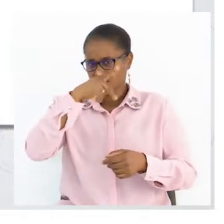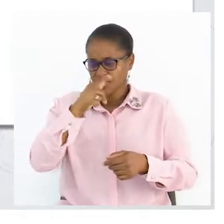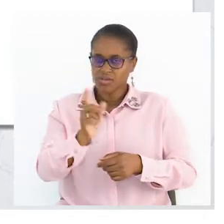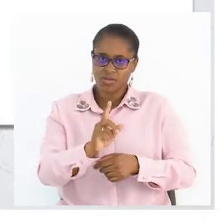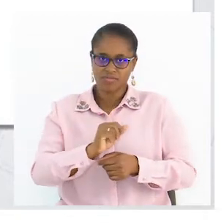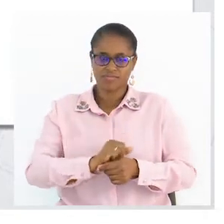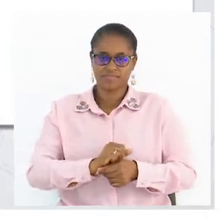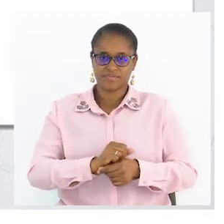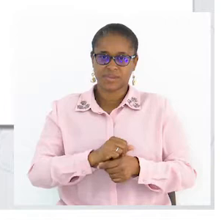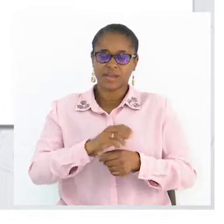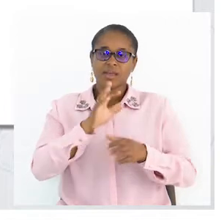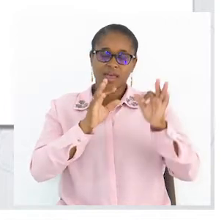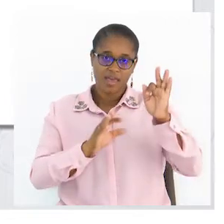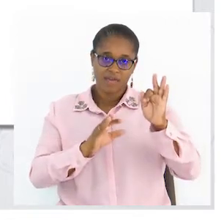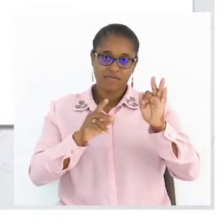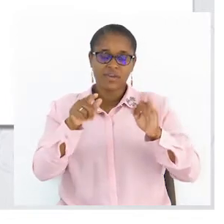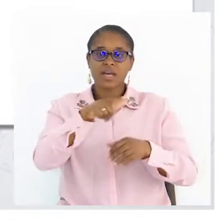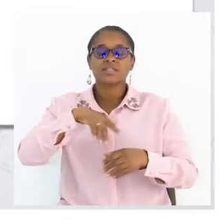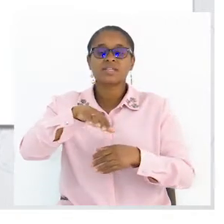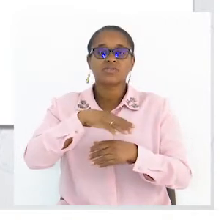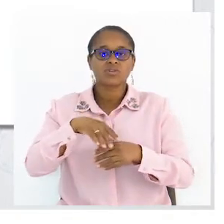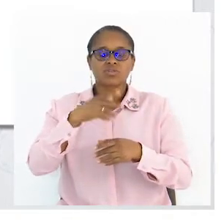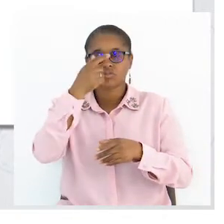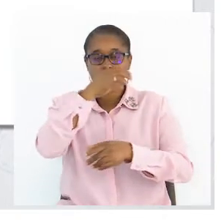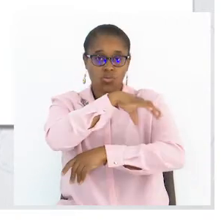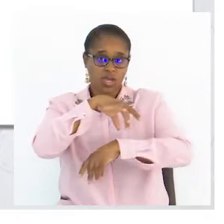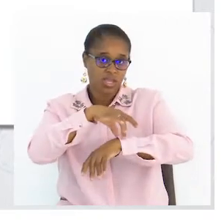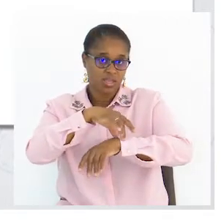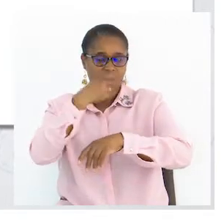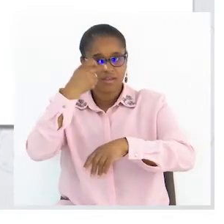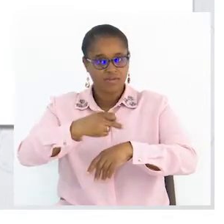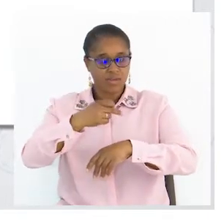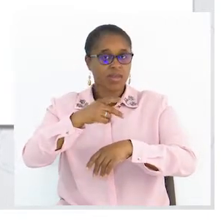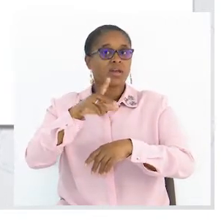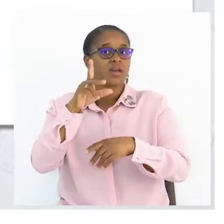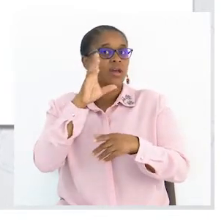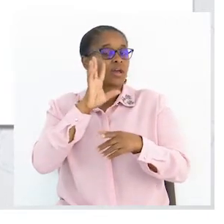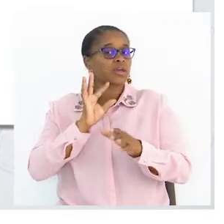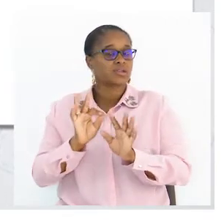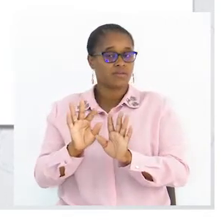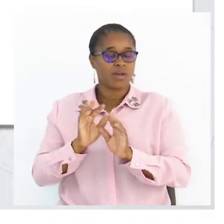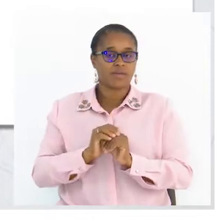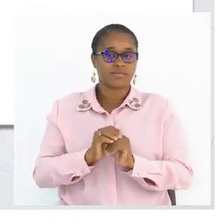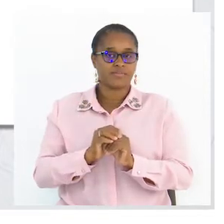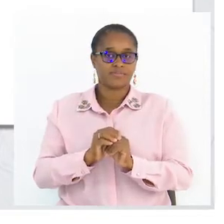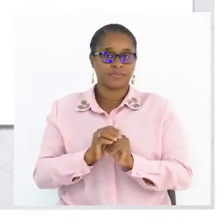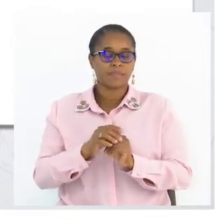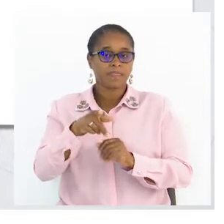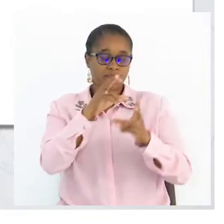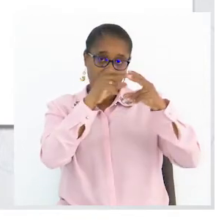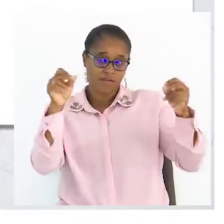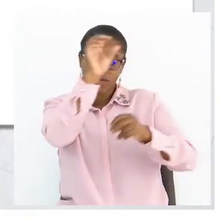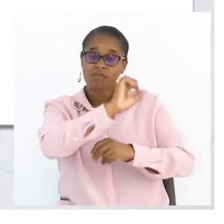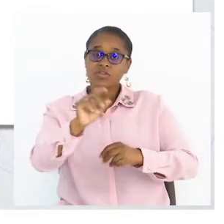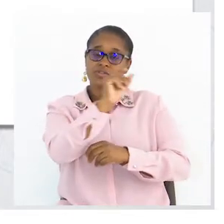O estado do paciente permanece reservado. Nessas frases, vocês vão sublinhar o